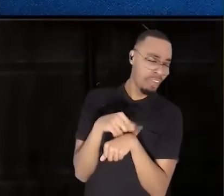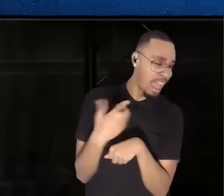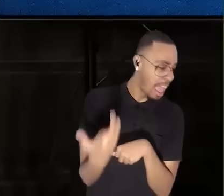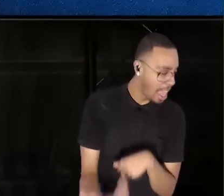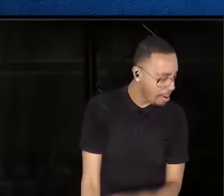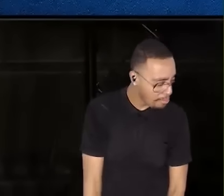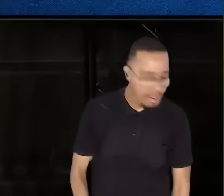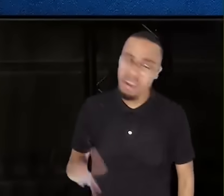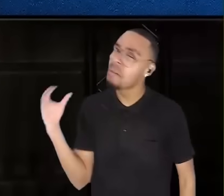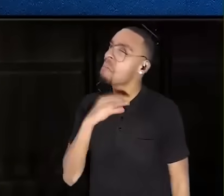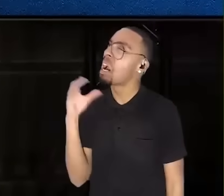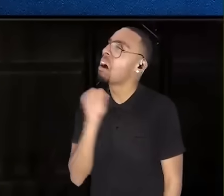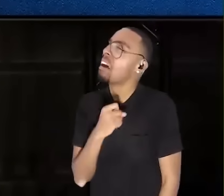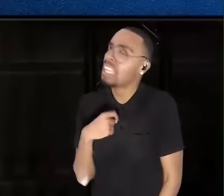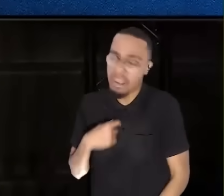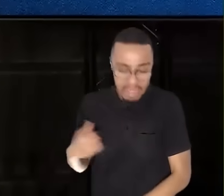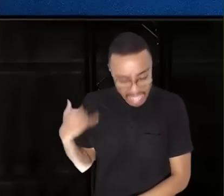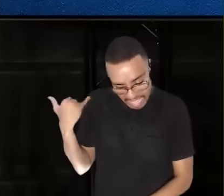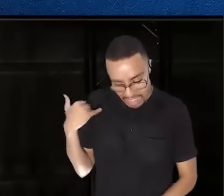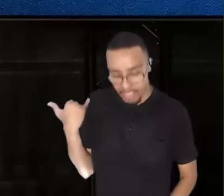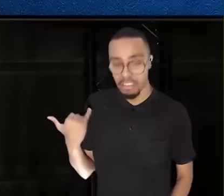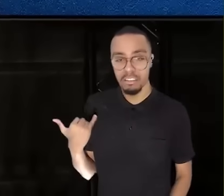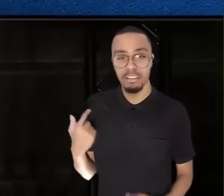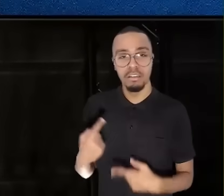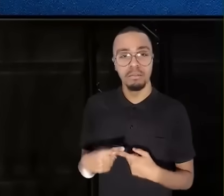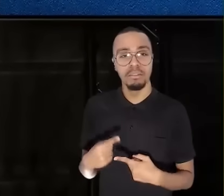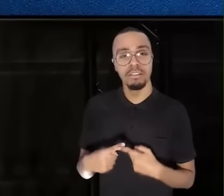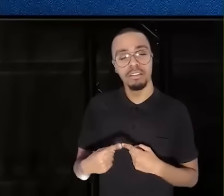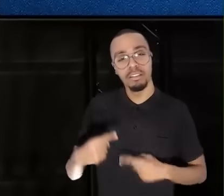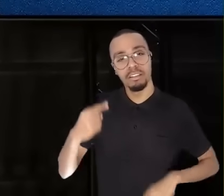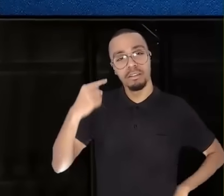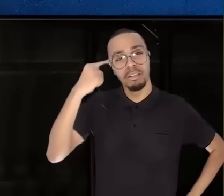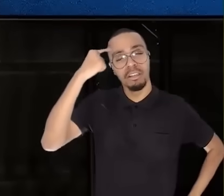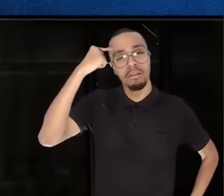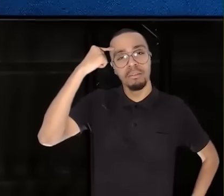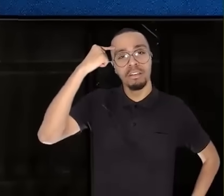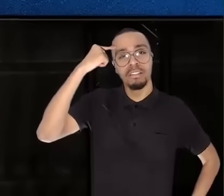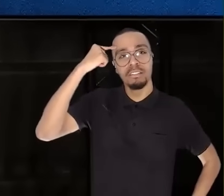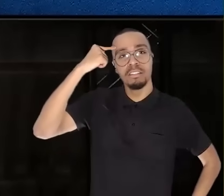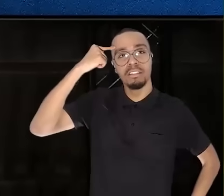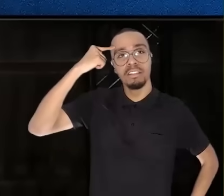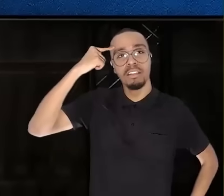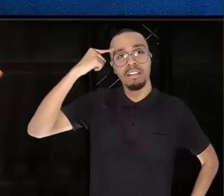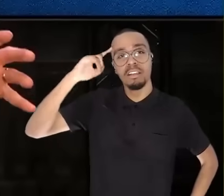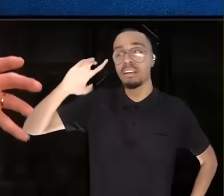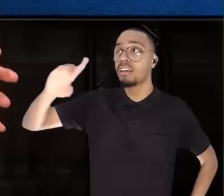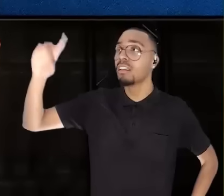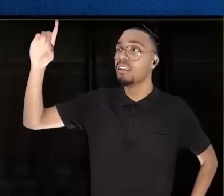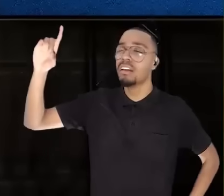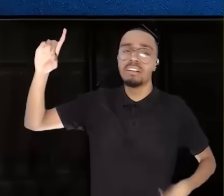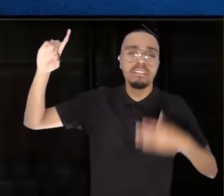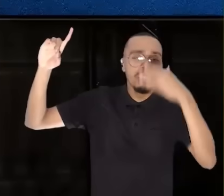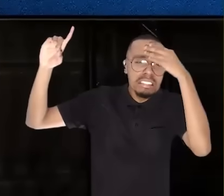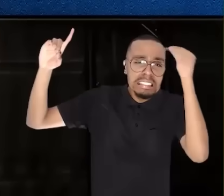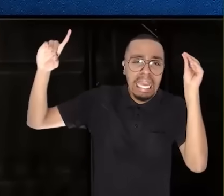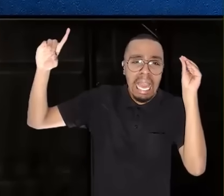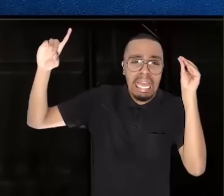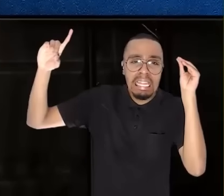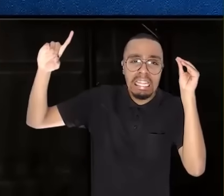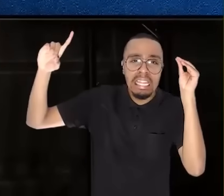minha correria. Senhor, porque nós sempre pensamos que Deus está se esquecendo de alguma